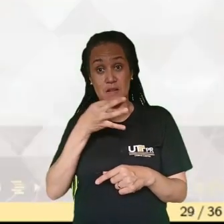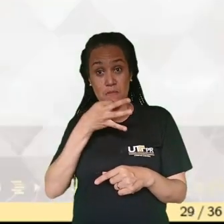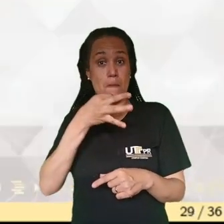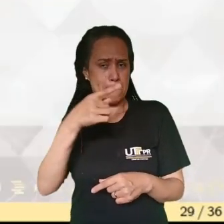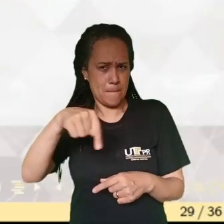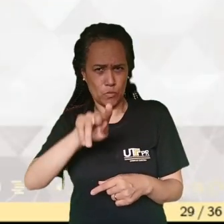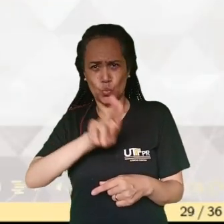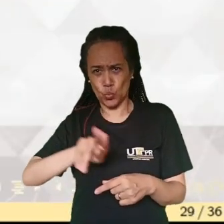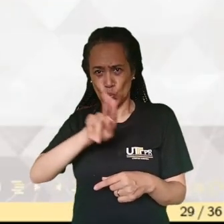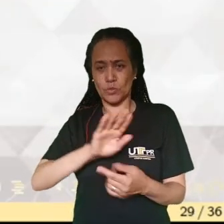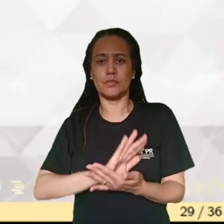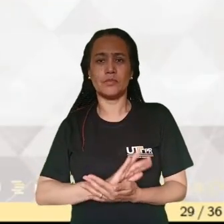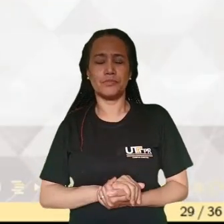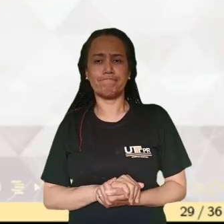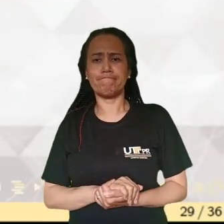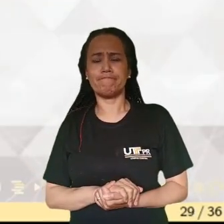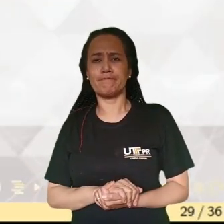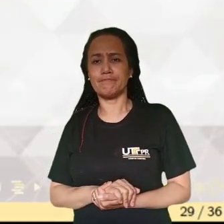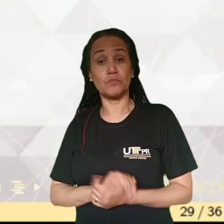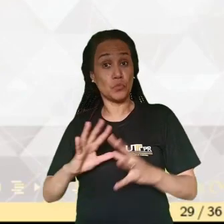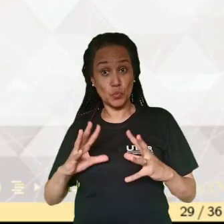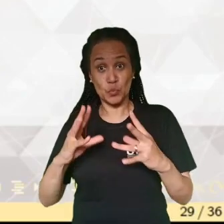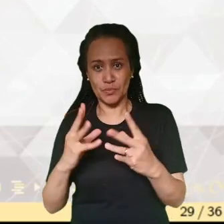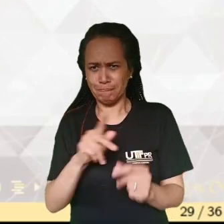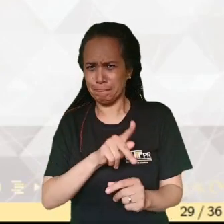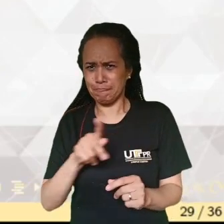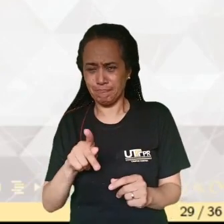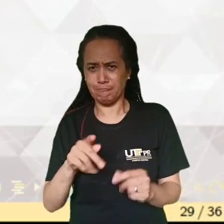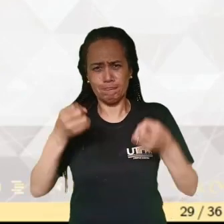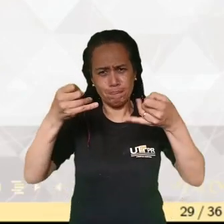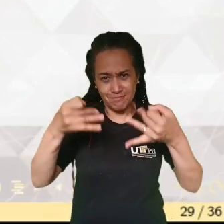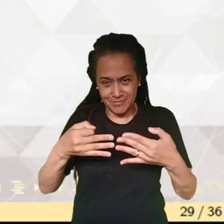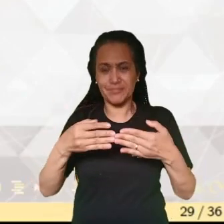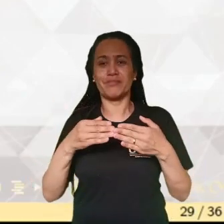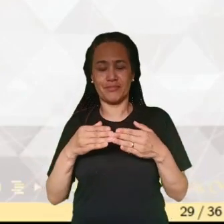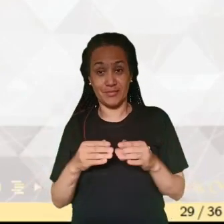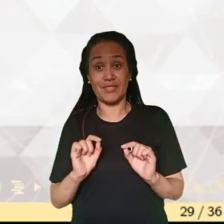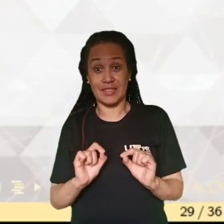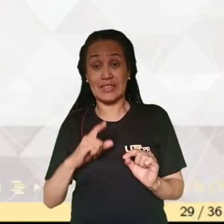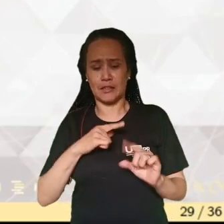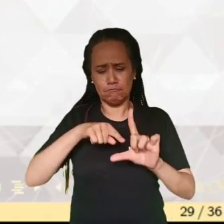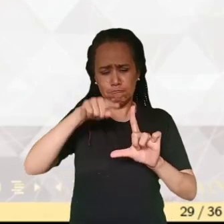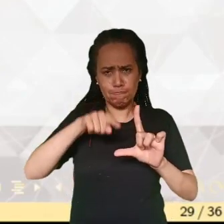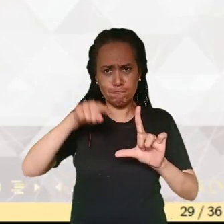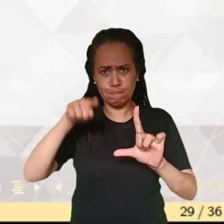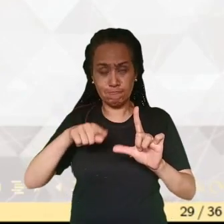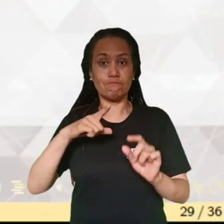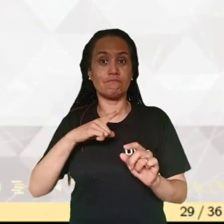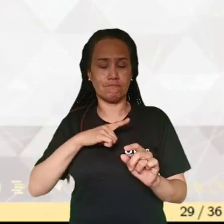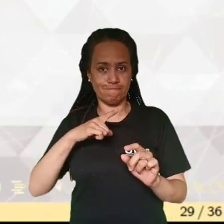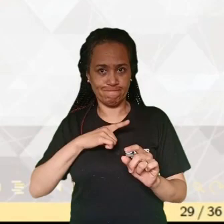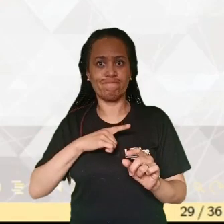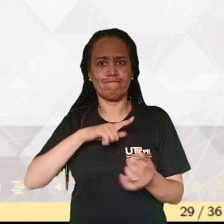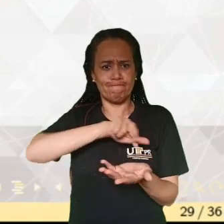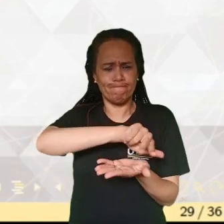vocês utilizarem. Em relação a isso que o professor comentou, dentro da estatística nós temos